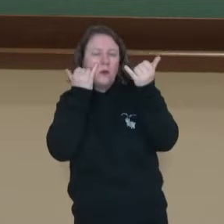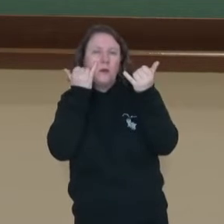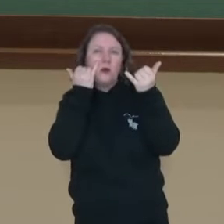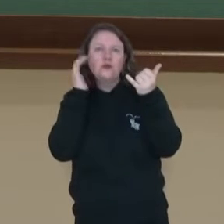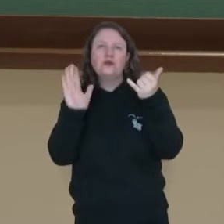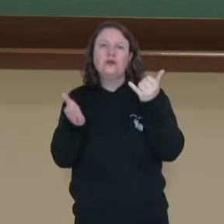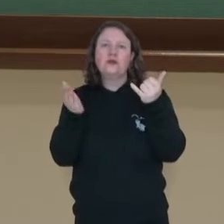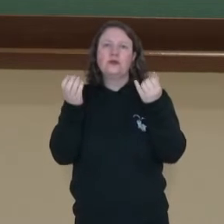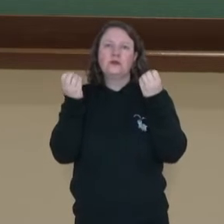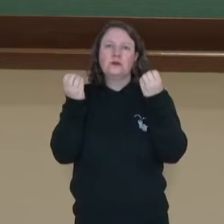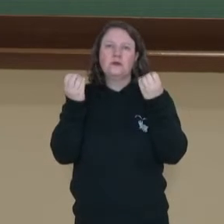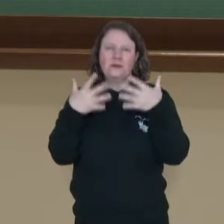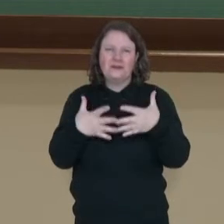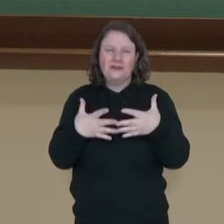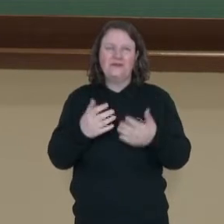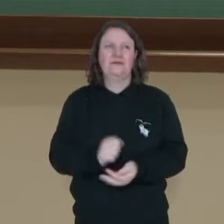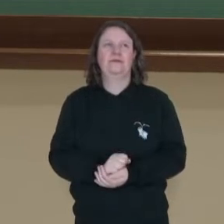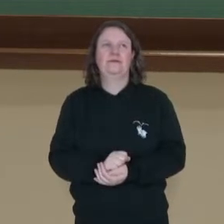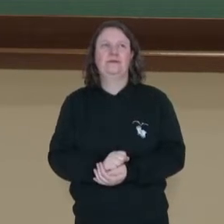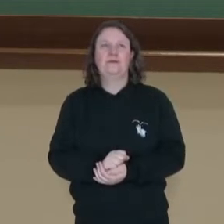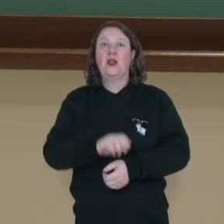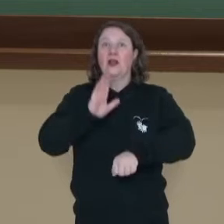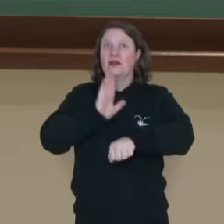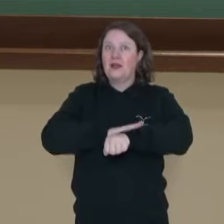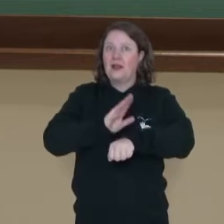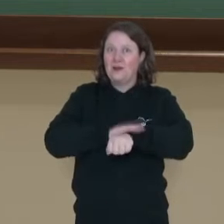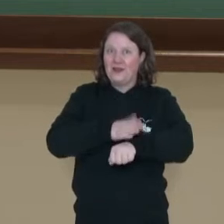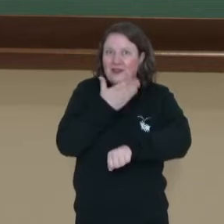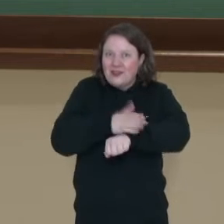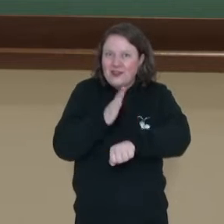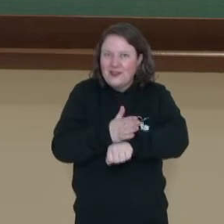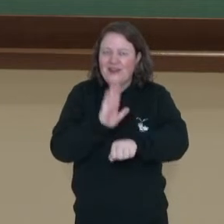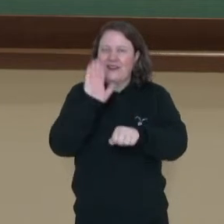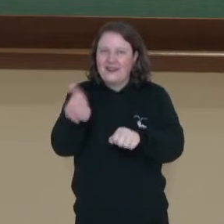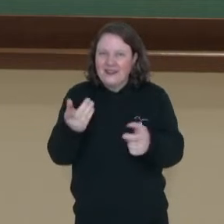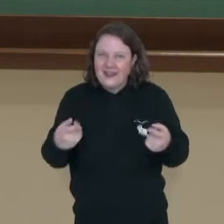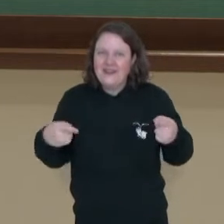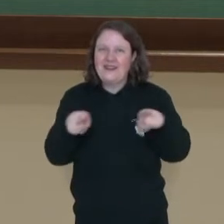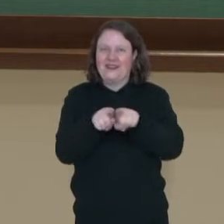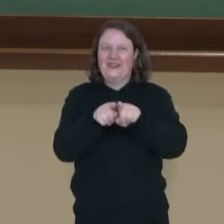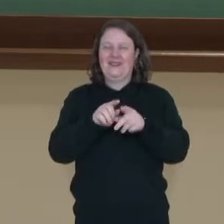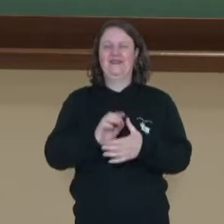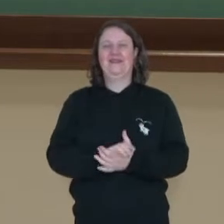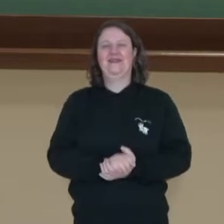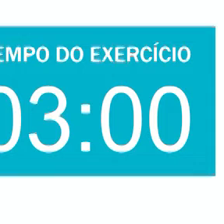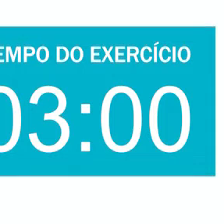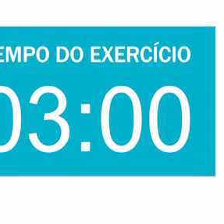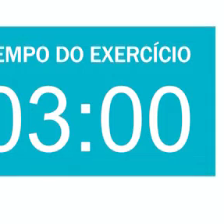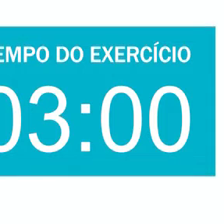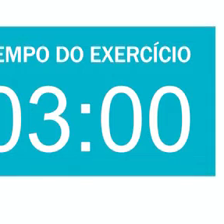ver na nossa aula. Beleza? Aquele tempo na tela e a gente volta para fazer a correção.